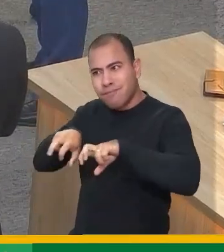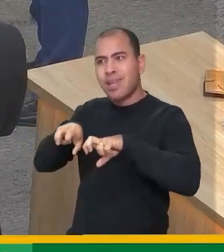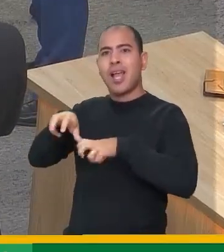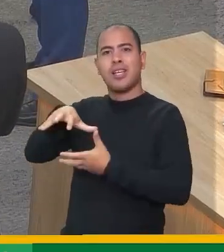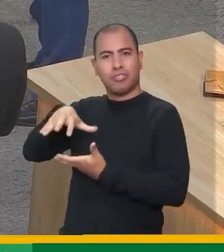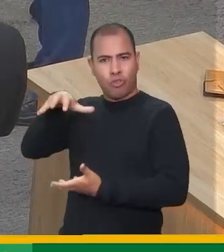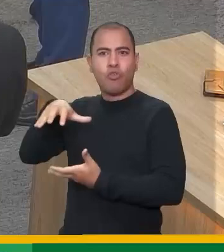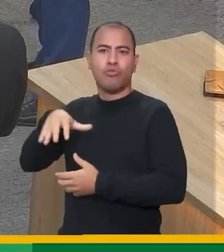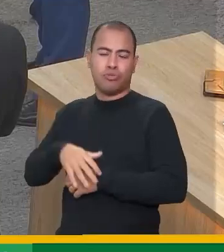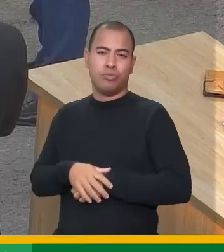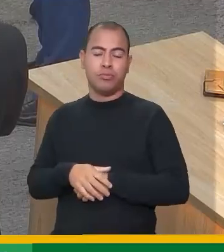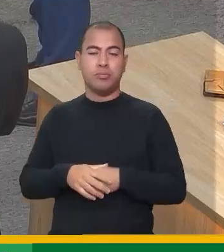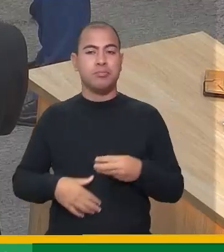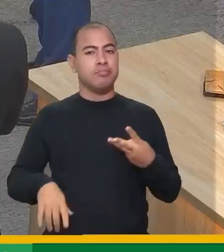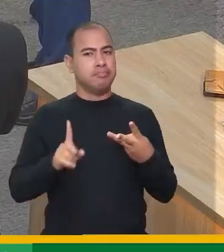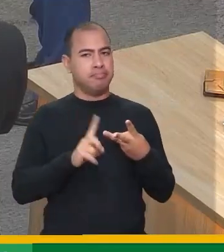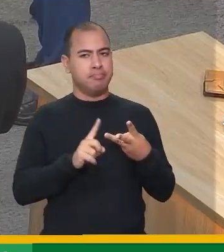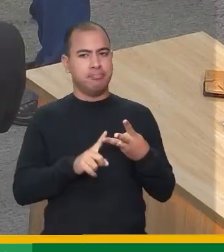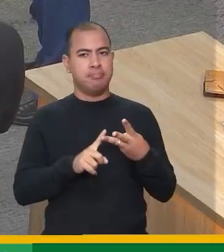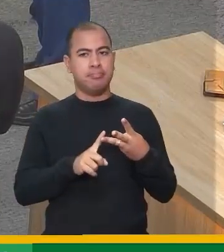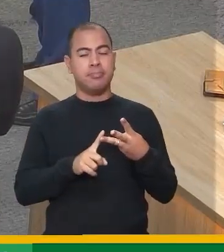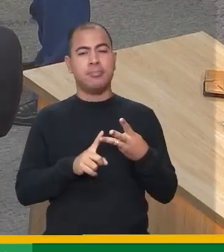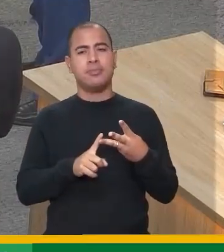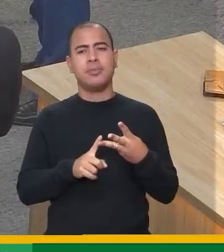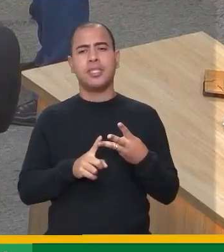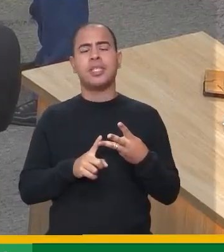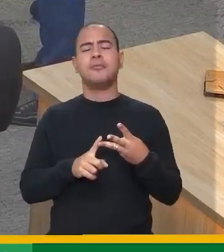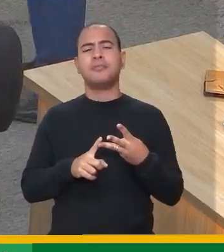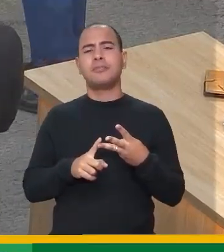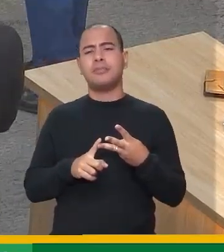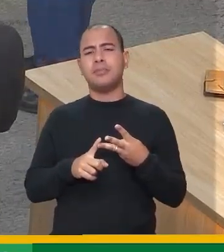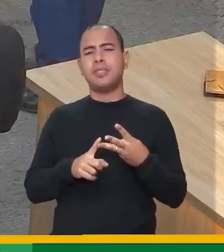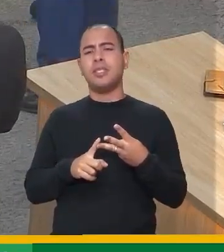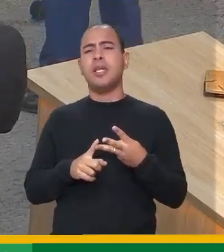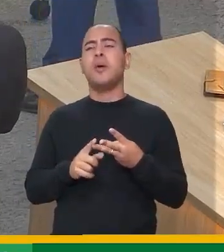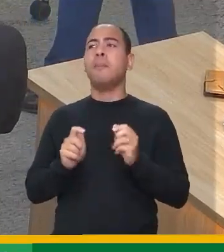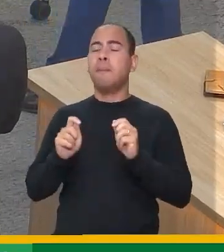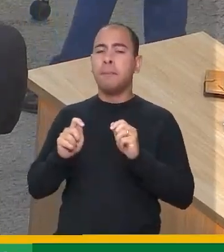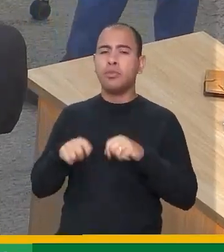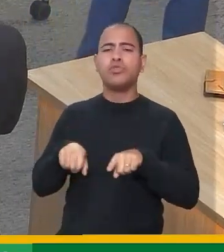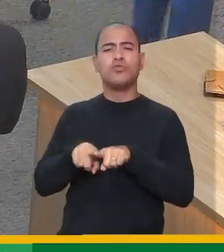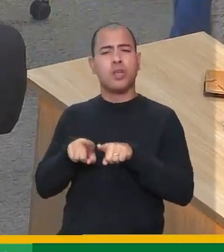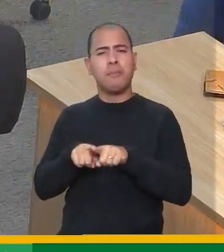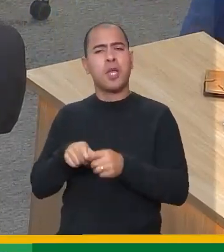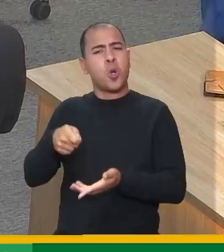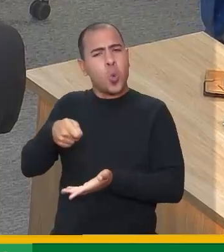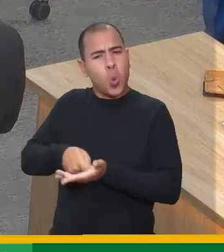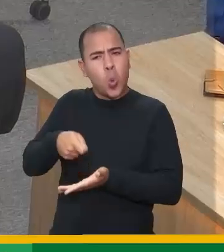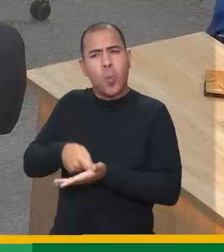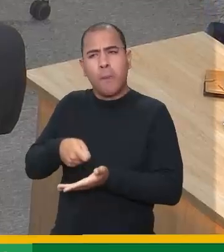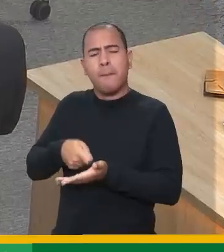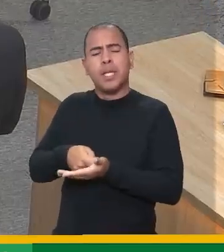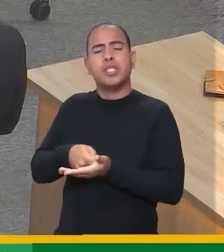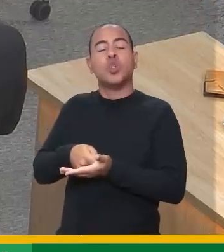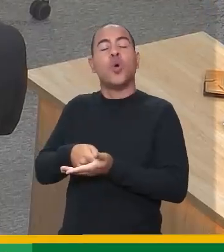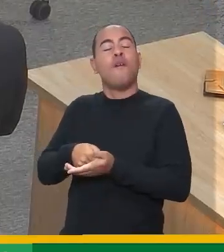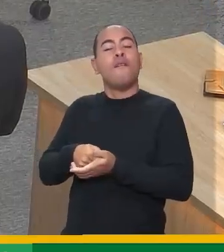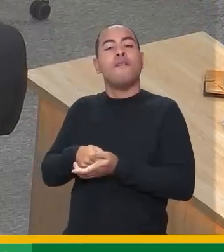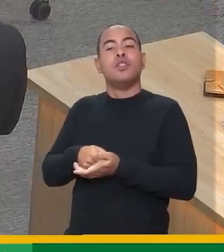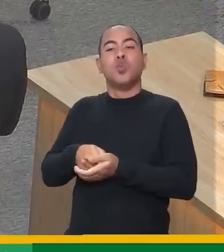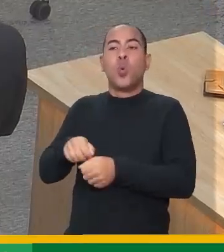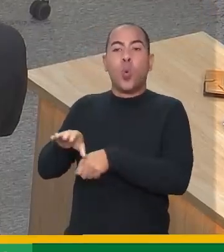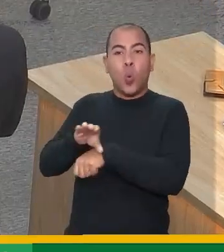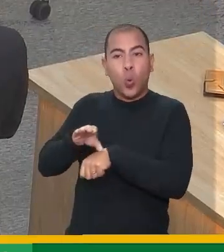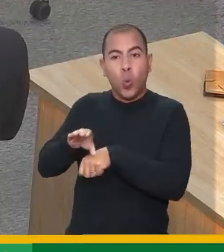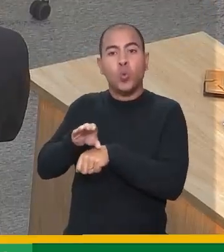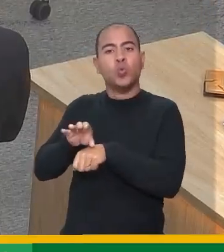idosos e também para que a gente possa ter uma obrigatoriedade da realização de cursos de capacitação